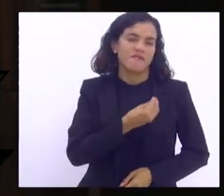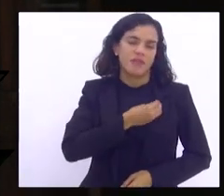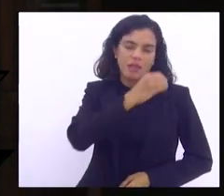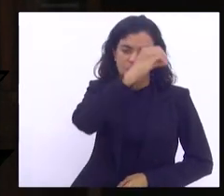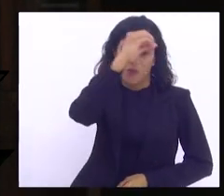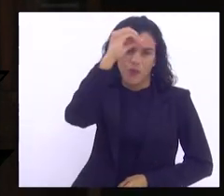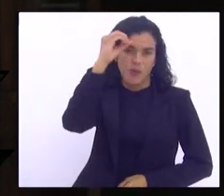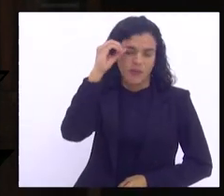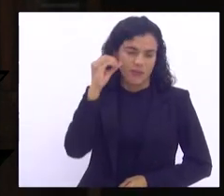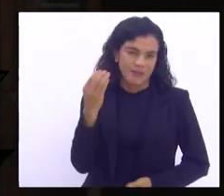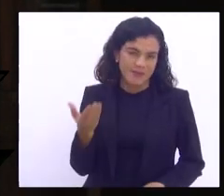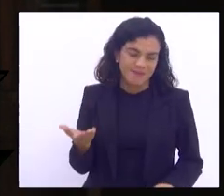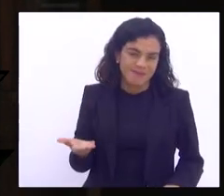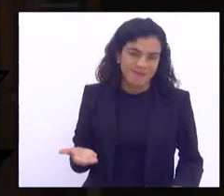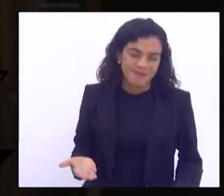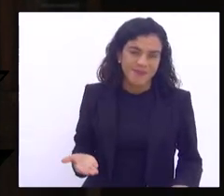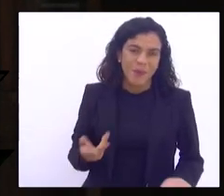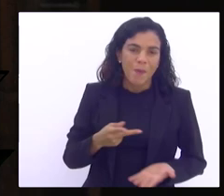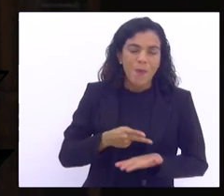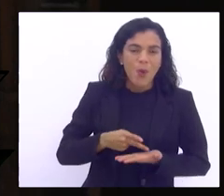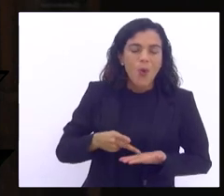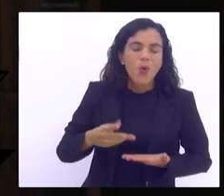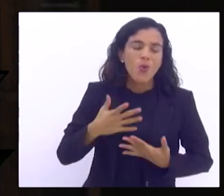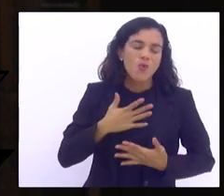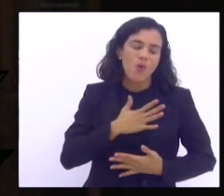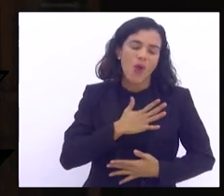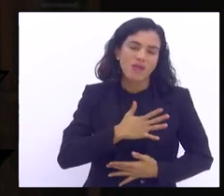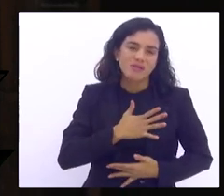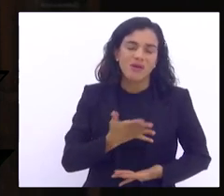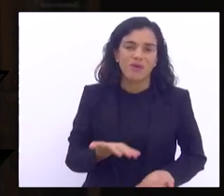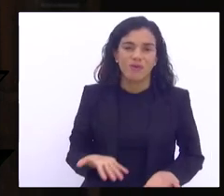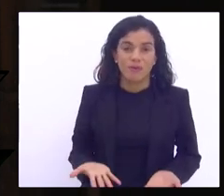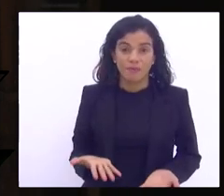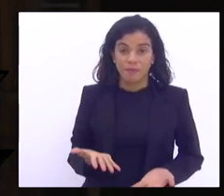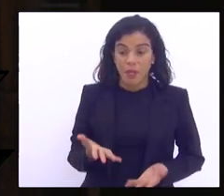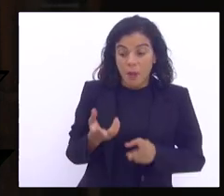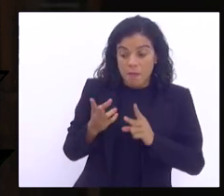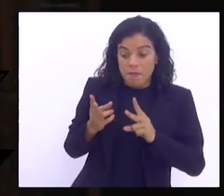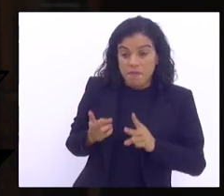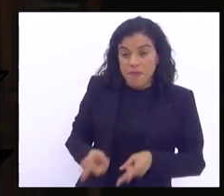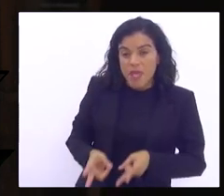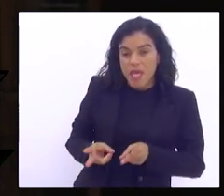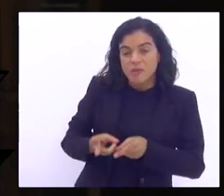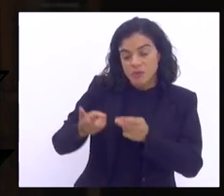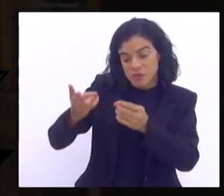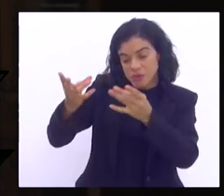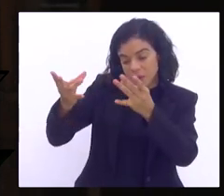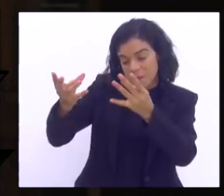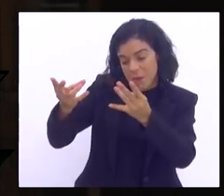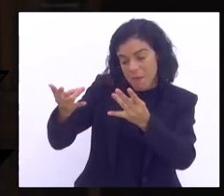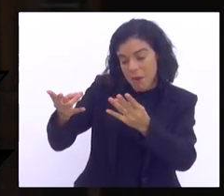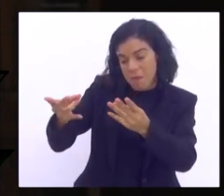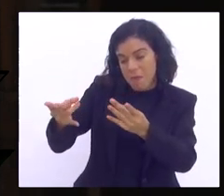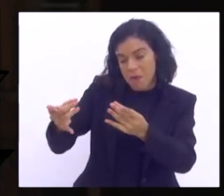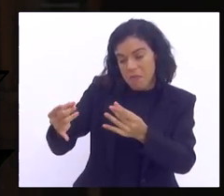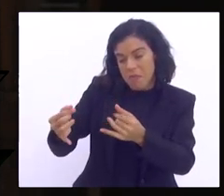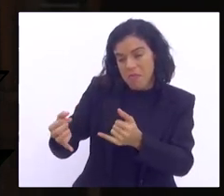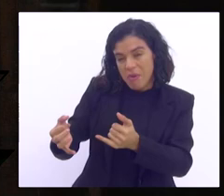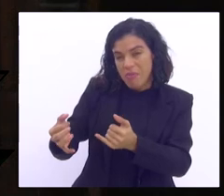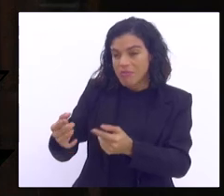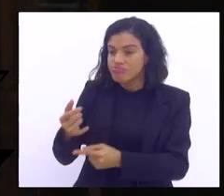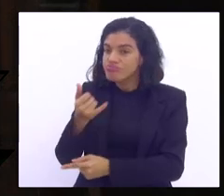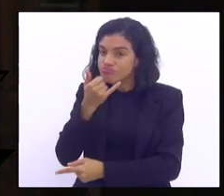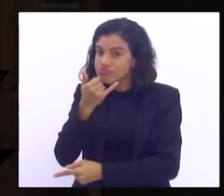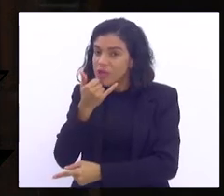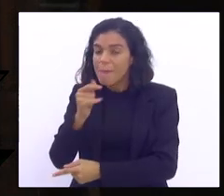inocente. Nenhuma razão ou pretexto, por mais louváveis e bem-intencionados que sejam,